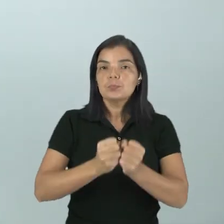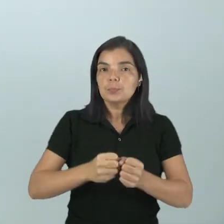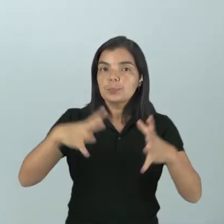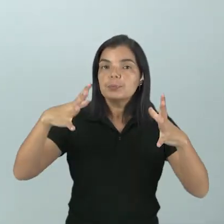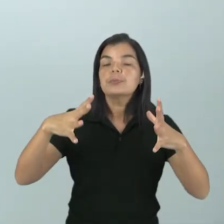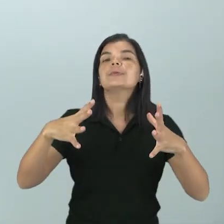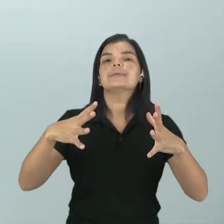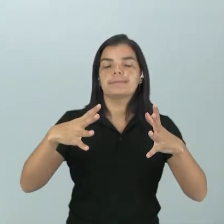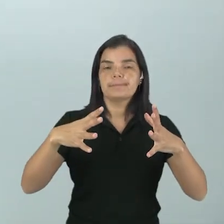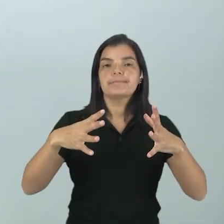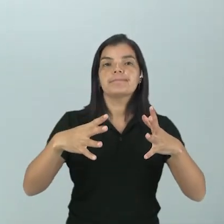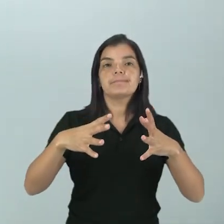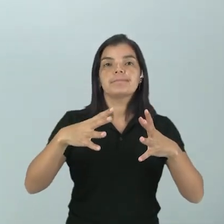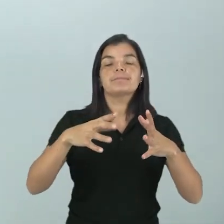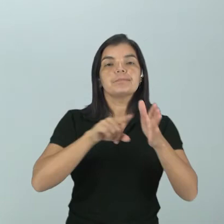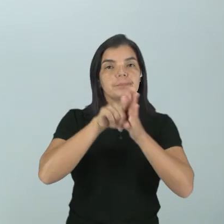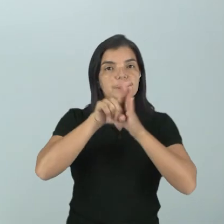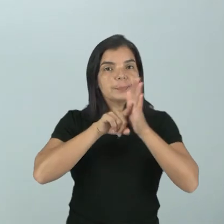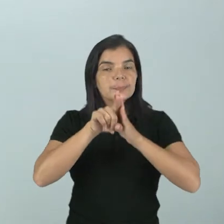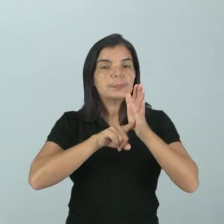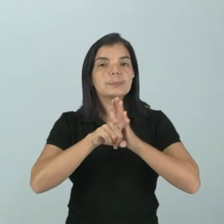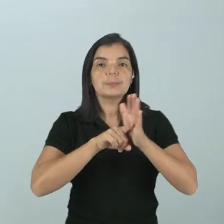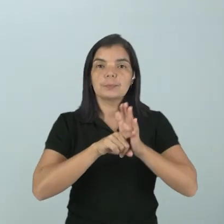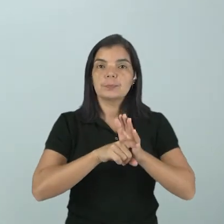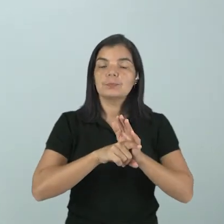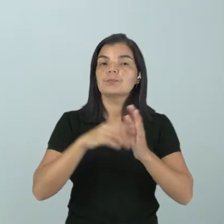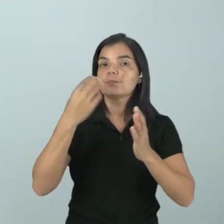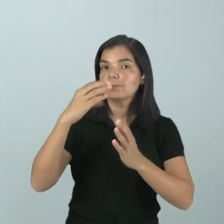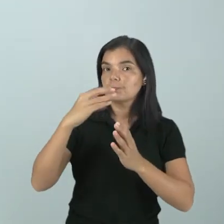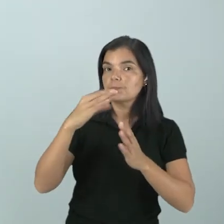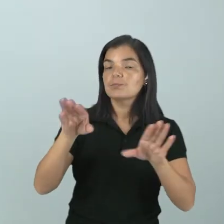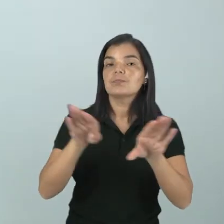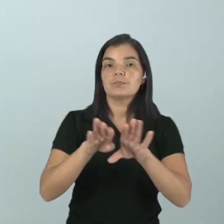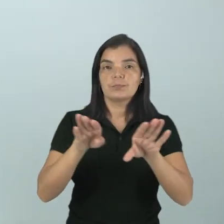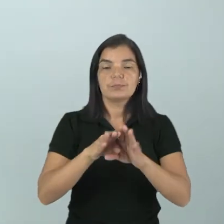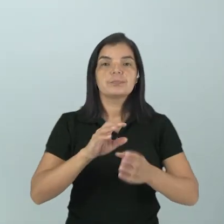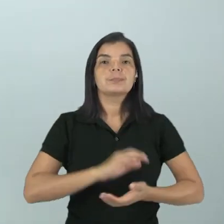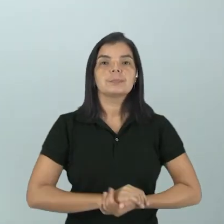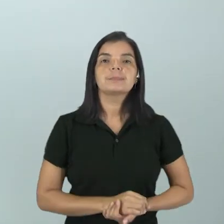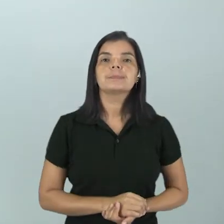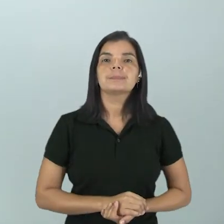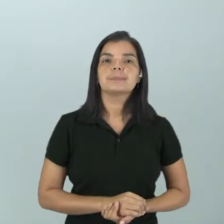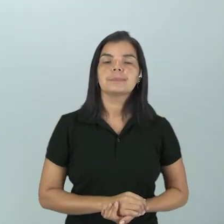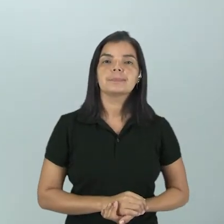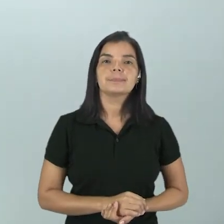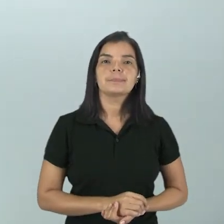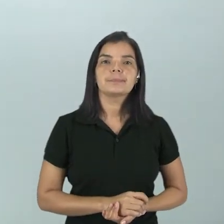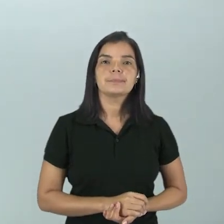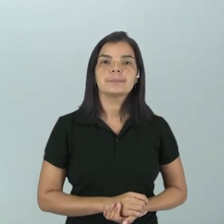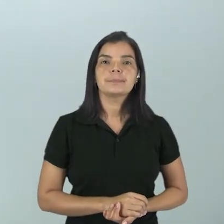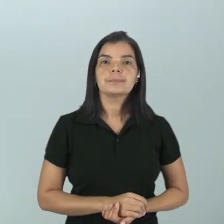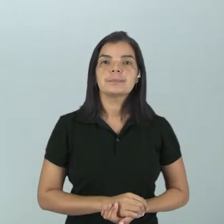Big Bang, né? A teoria dos pesquisadores, dos cientistas, a teoria científica, tá bom?